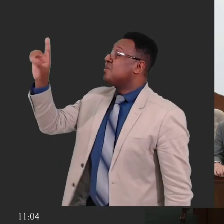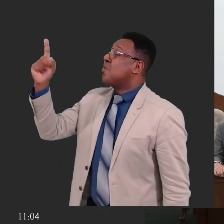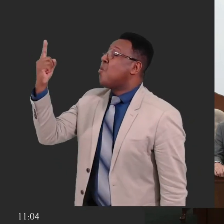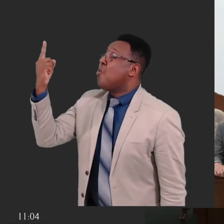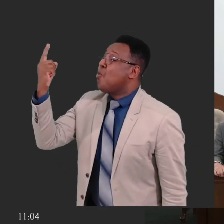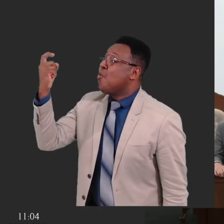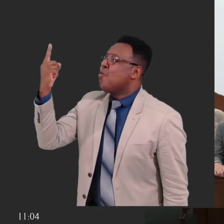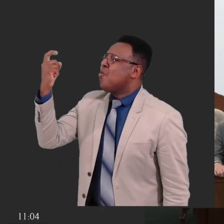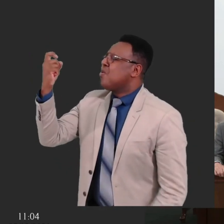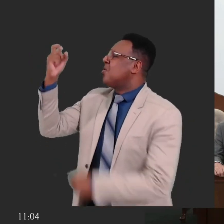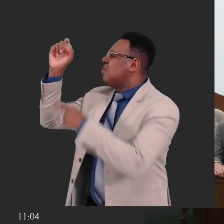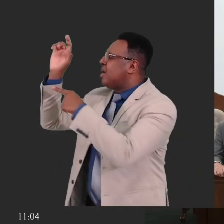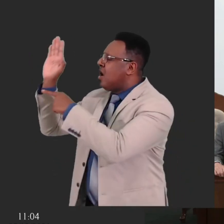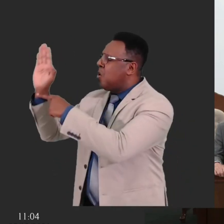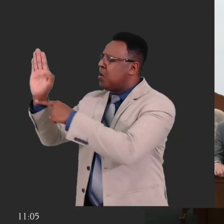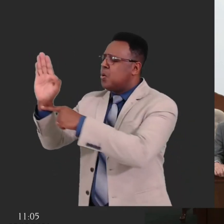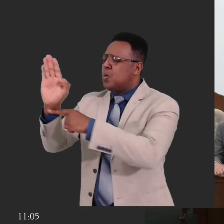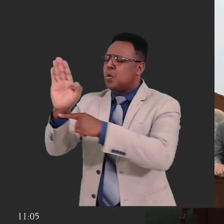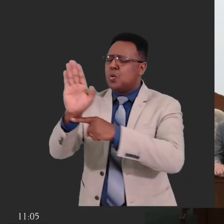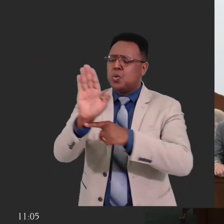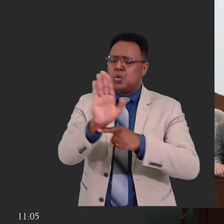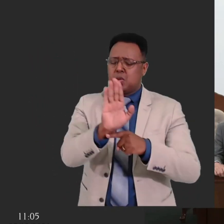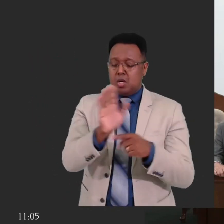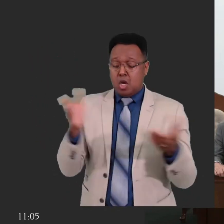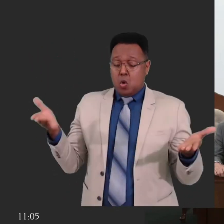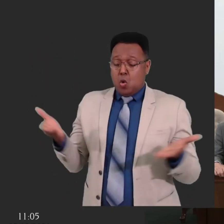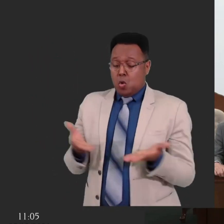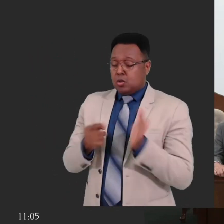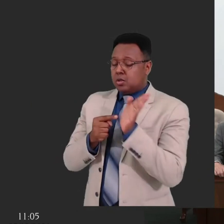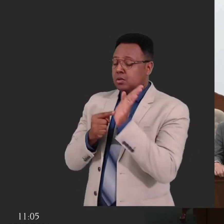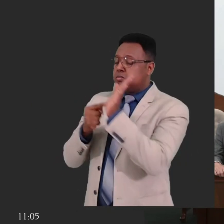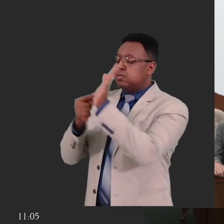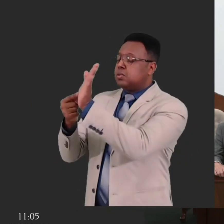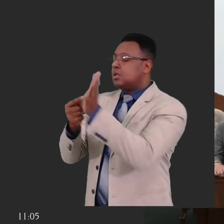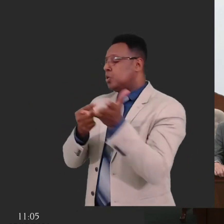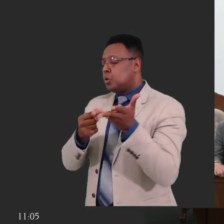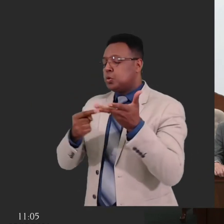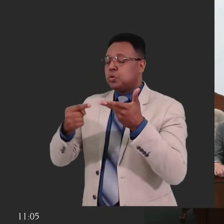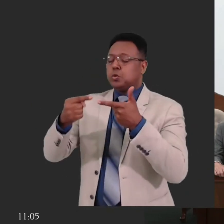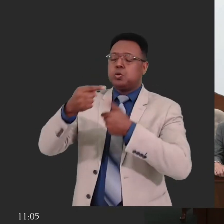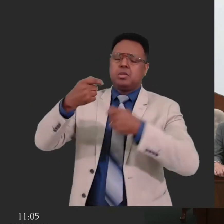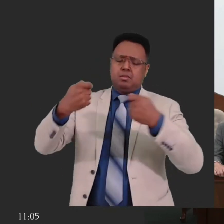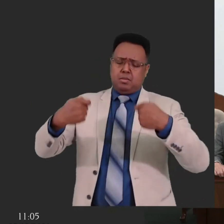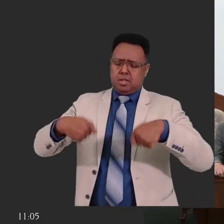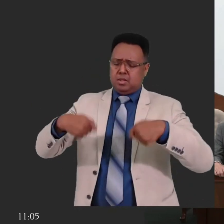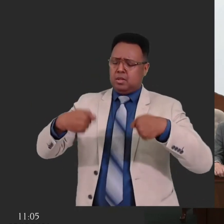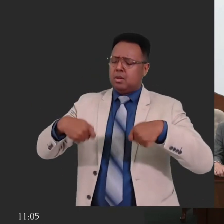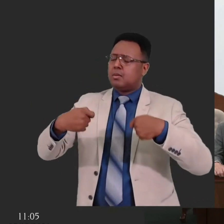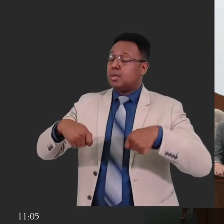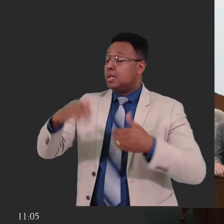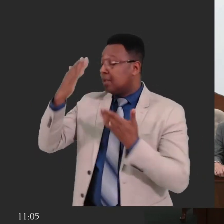socorrer. E a necessidade chegou em tuas mãos santa e poderosa. Te agradecemos,